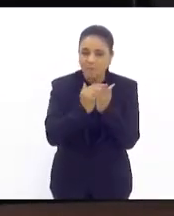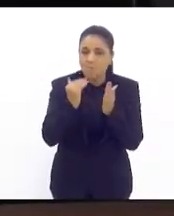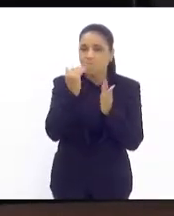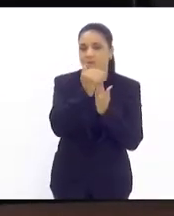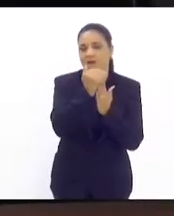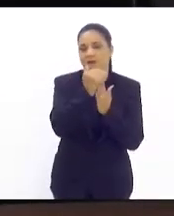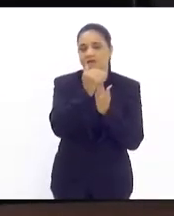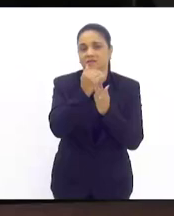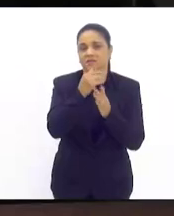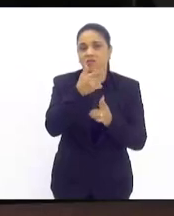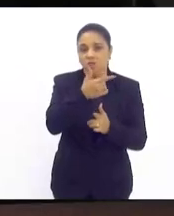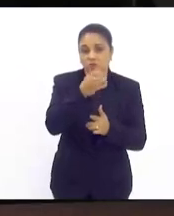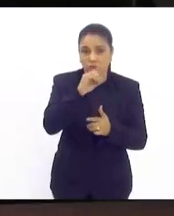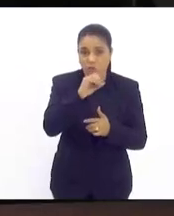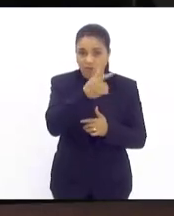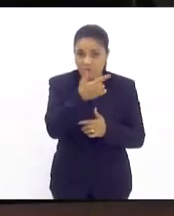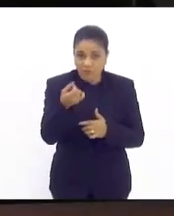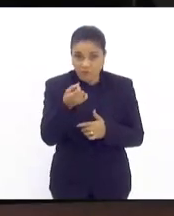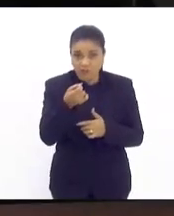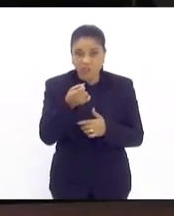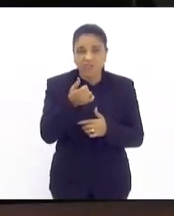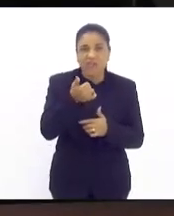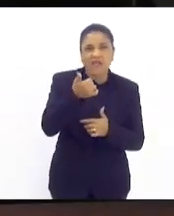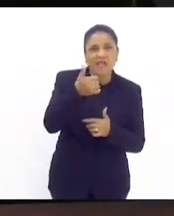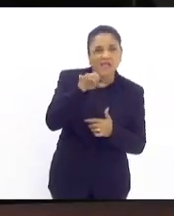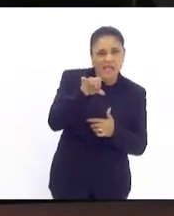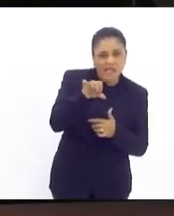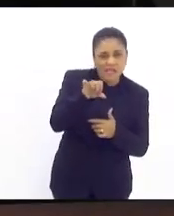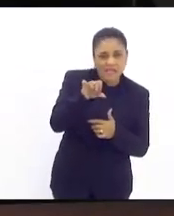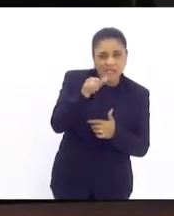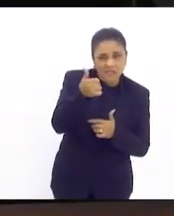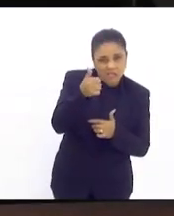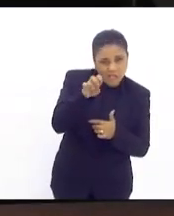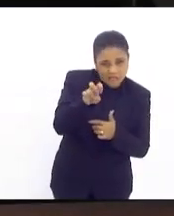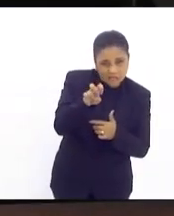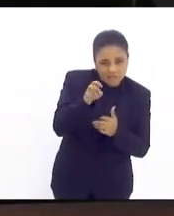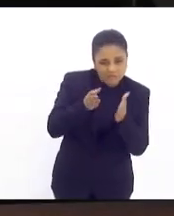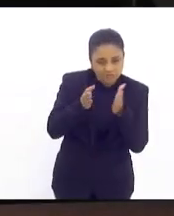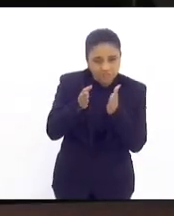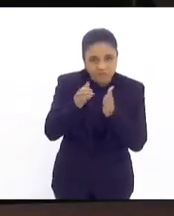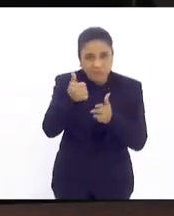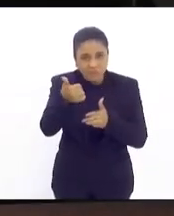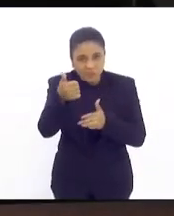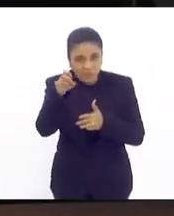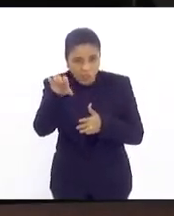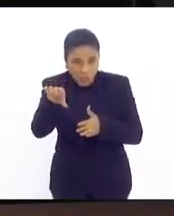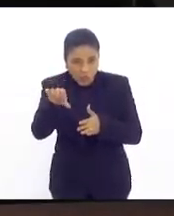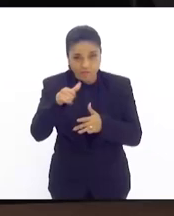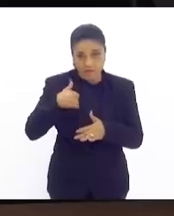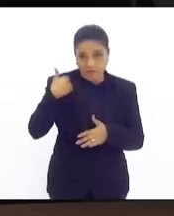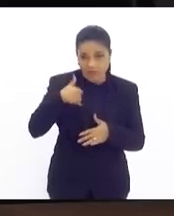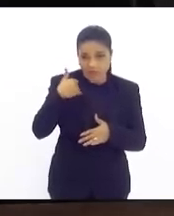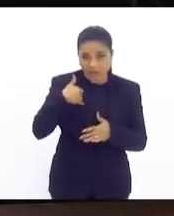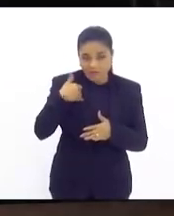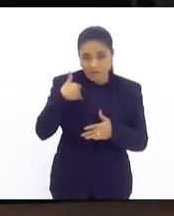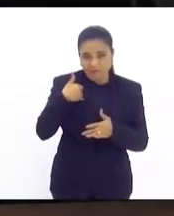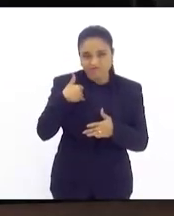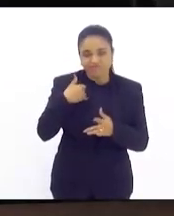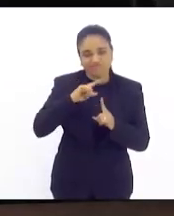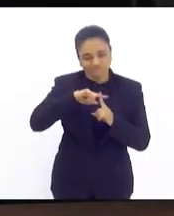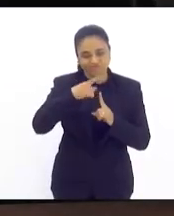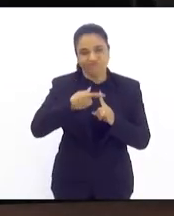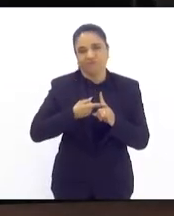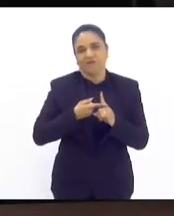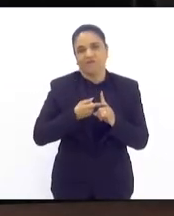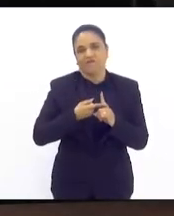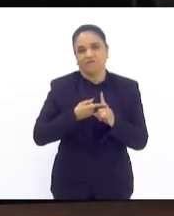mil brasileiras entre 15 a 19 anos é muito alto esses dados deputada